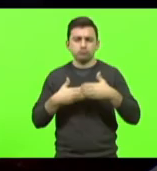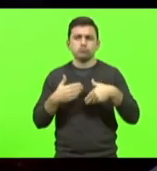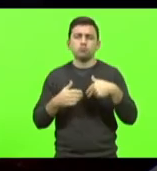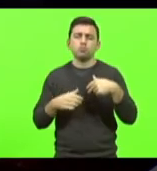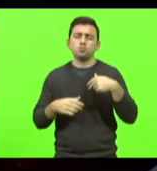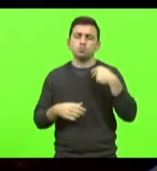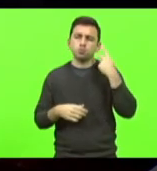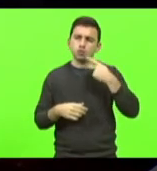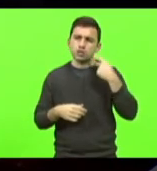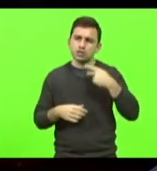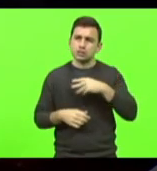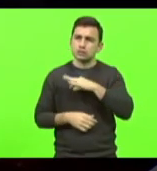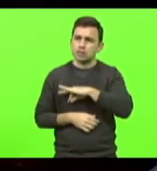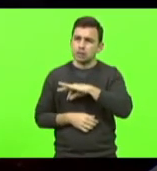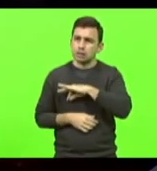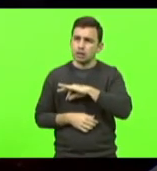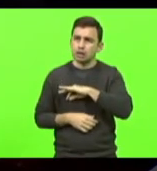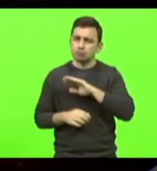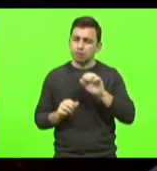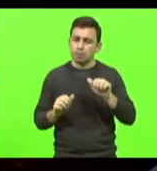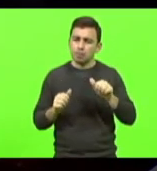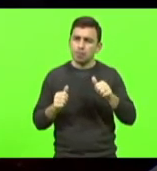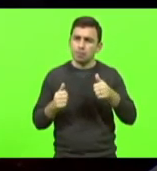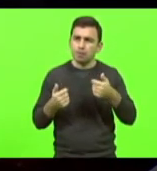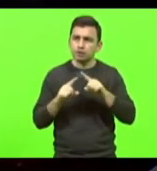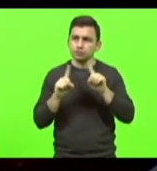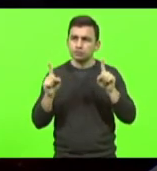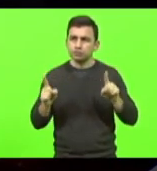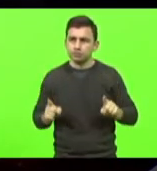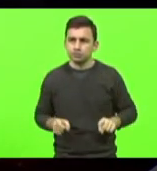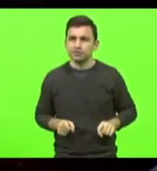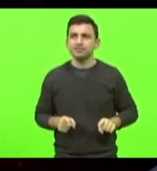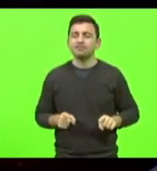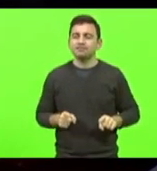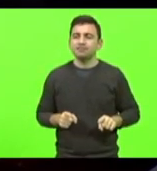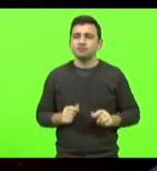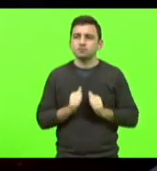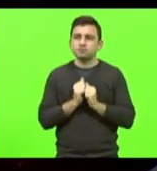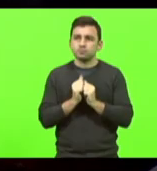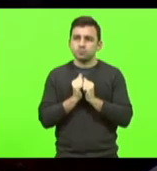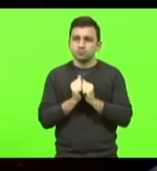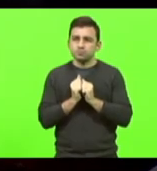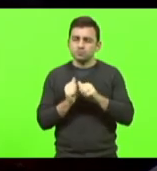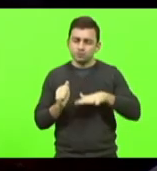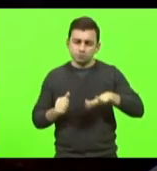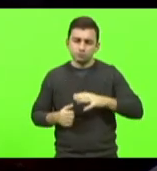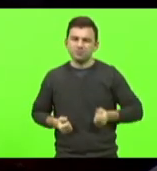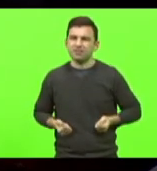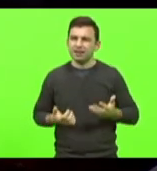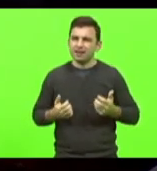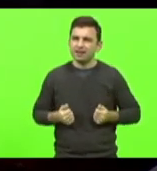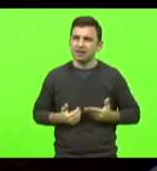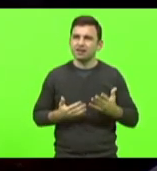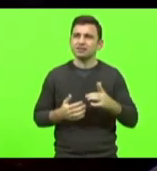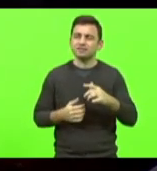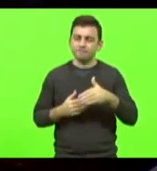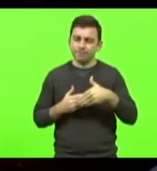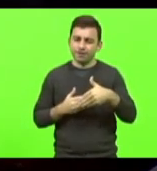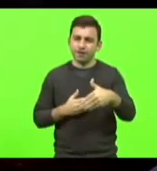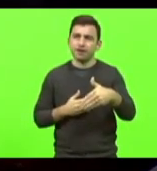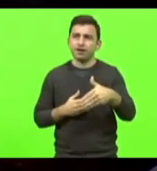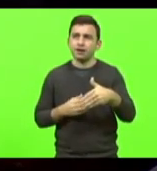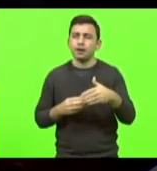salarial de recuperação do salário o mesmo para fazer frente aos gastos que nós teremos com a implantação